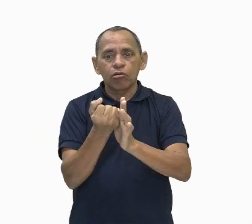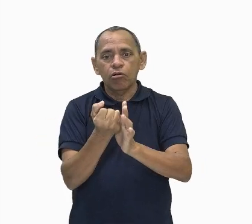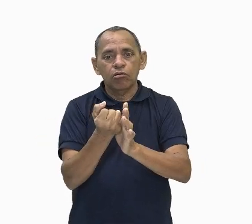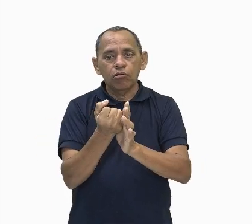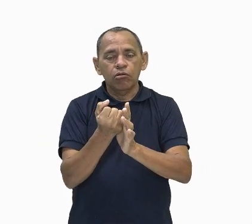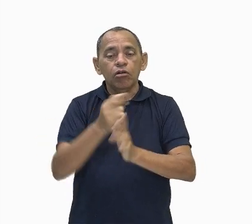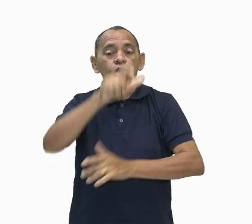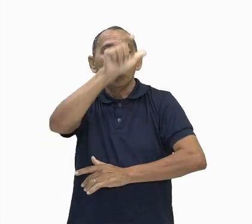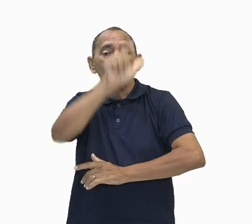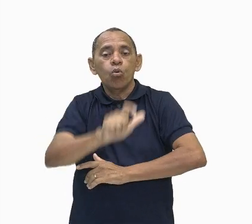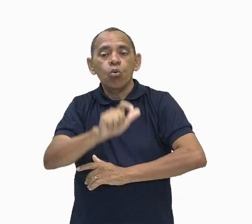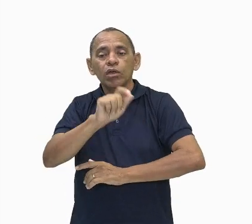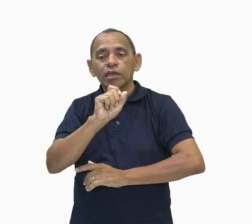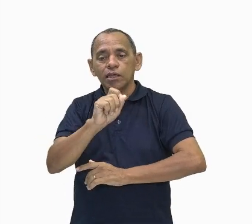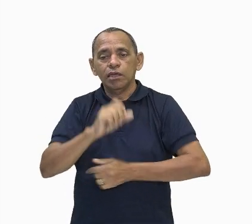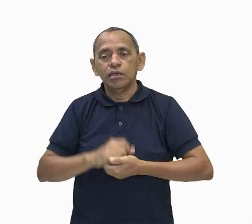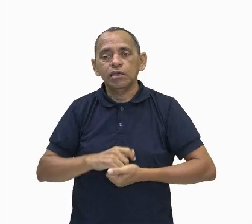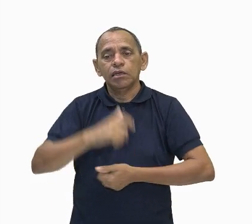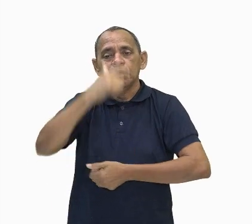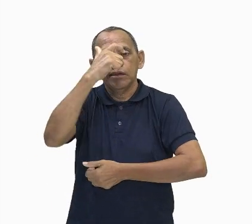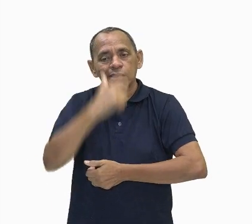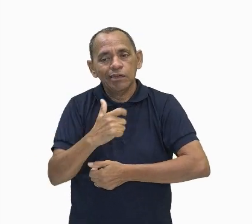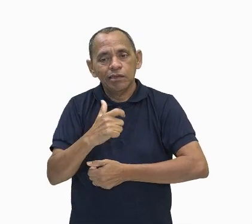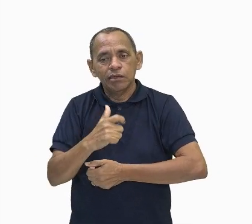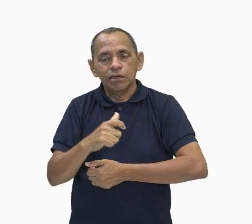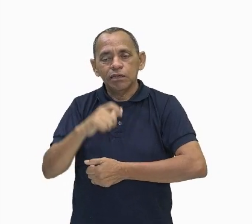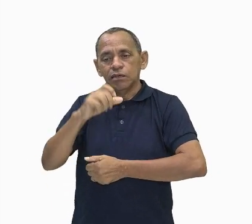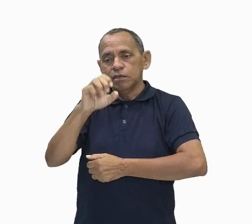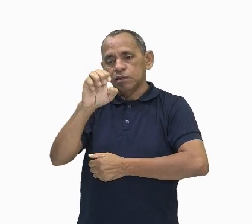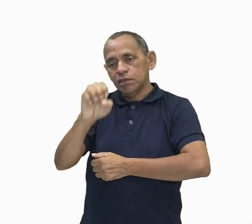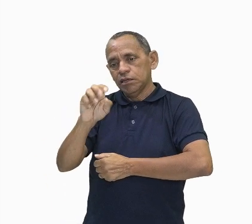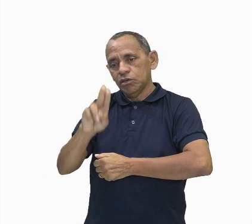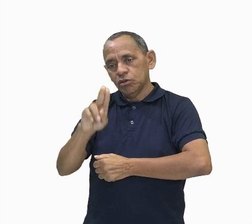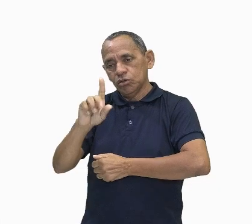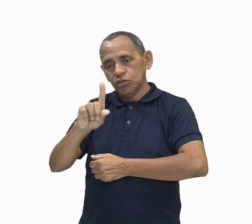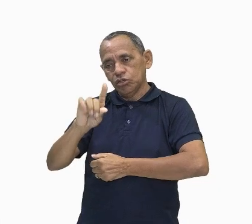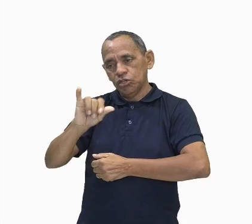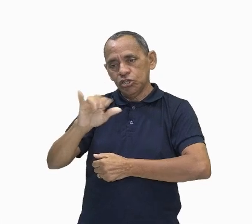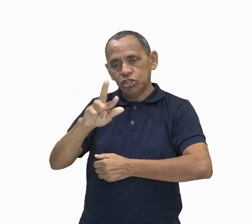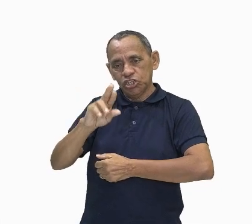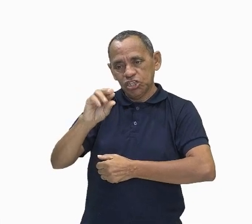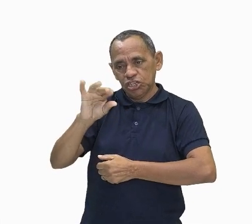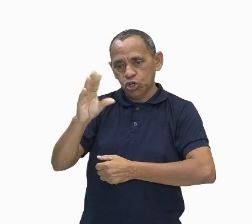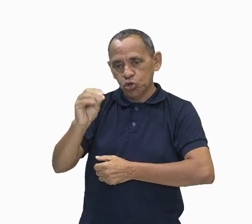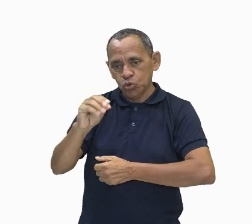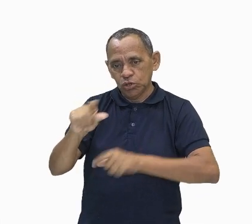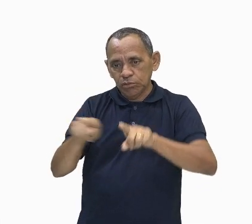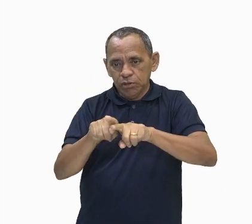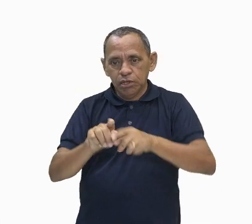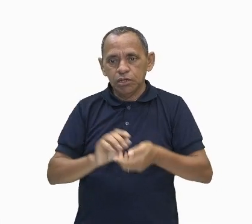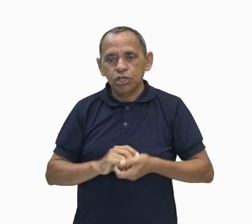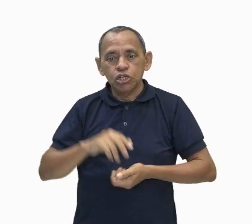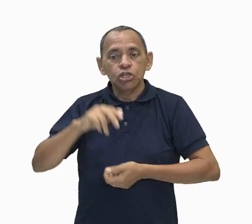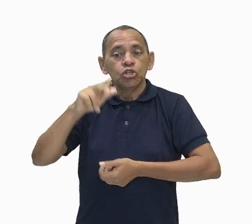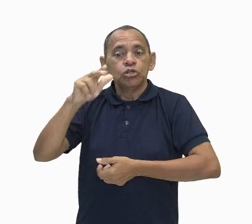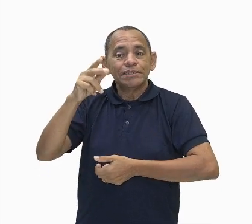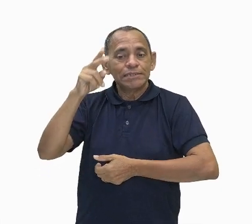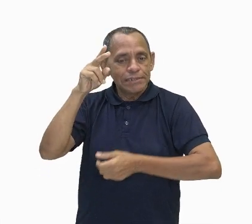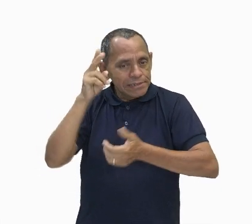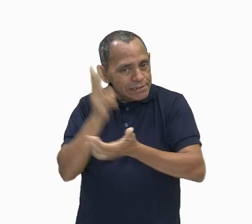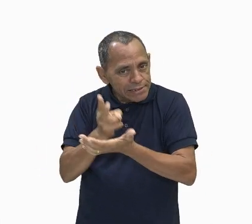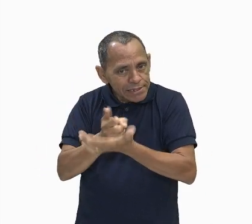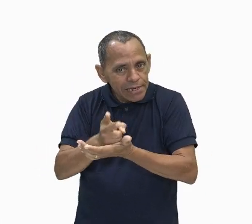lírico, que é essa voz do poema, diz que nunca vai esquecer esse acontecimento. Ele diz lá, né? Eu nunca vou esquecer. E ele fala das suas